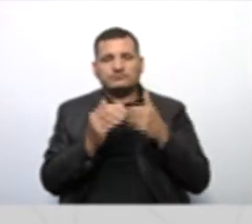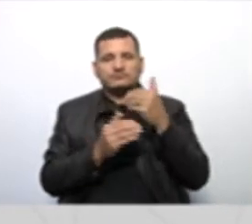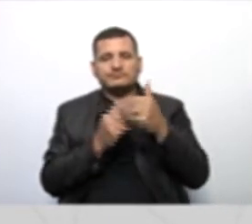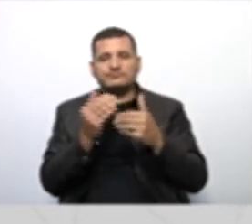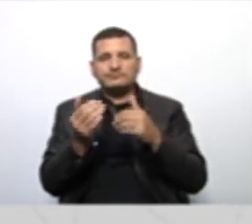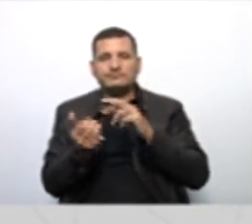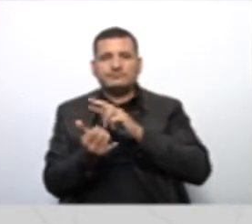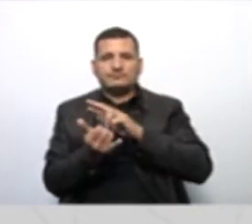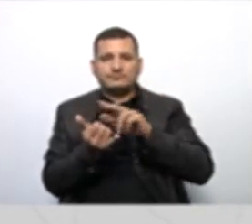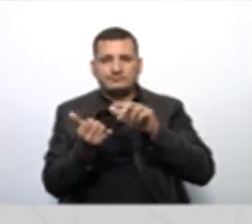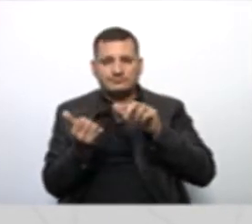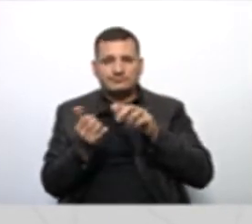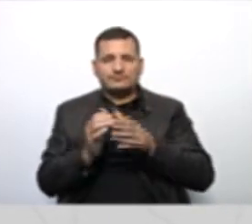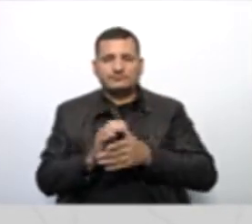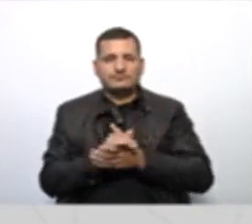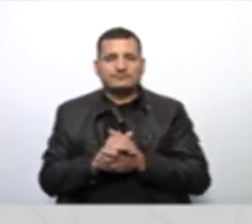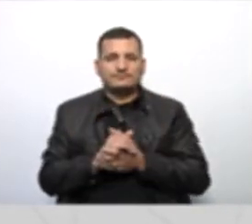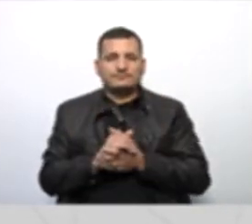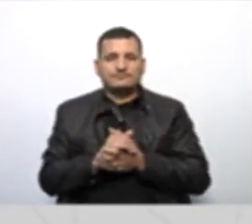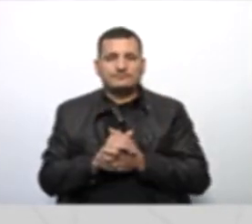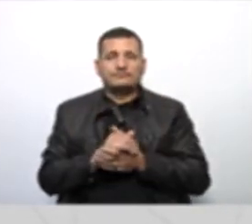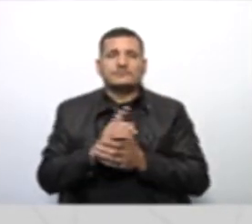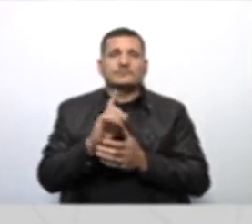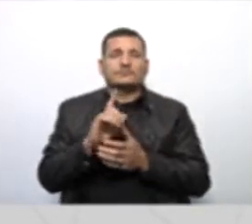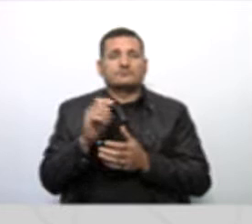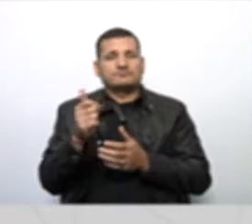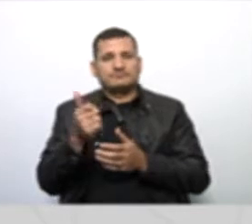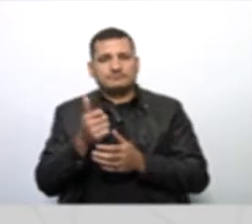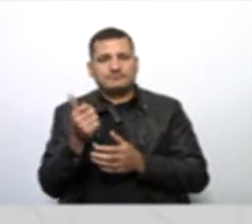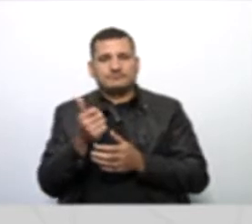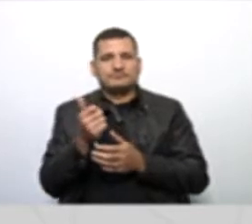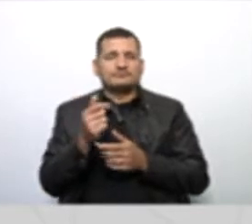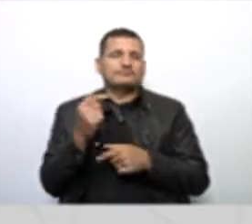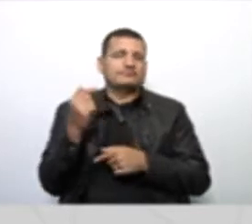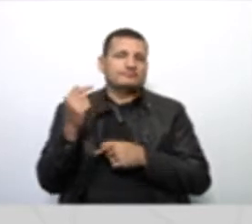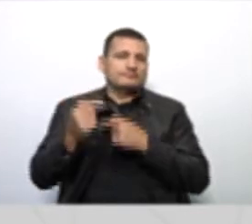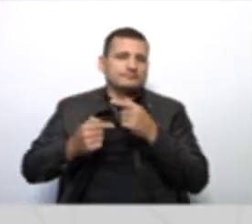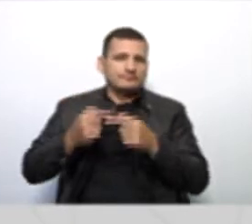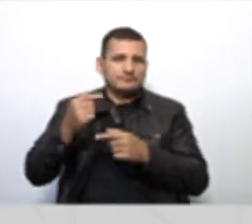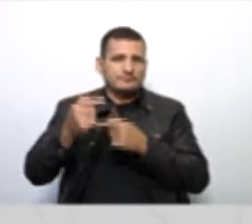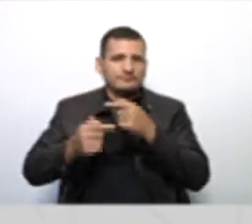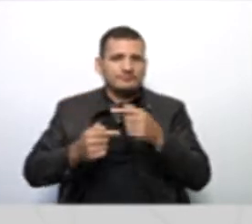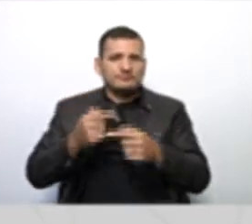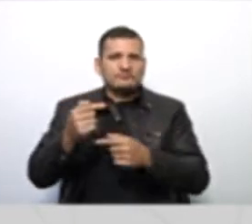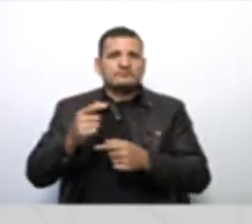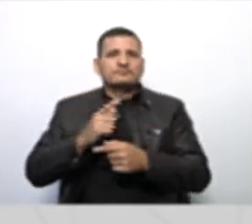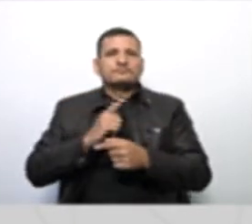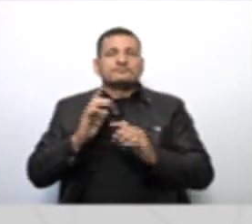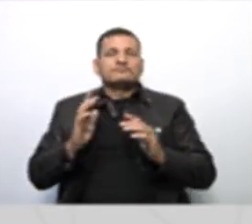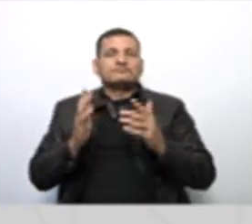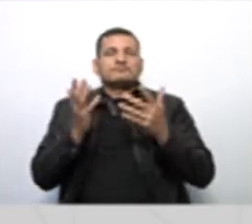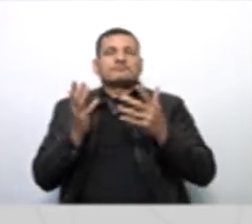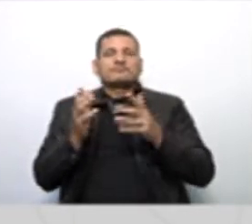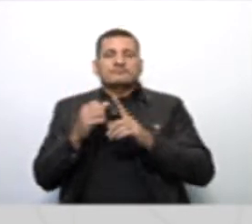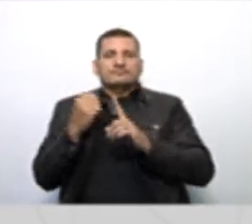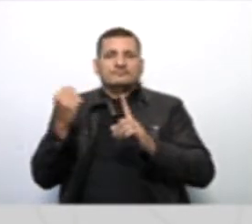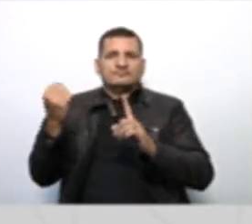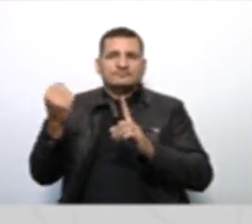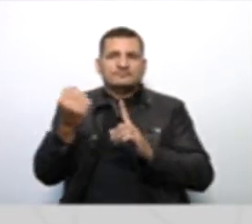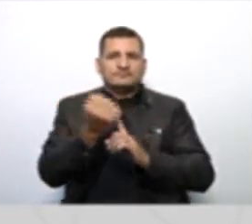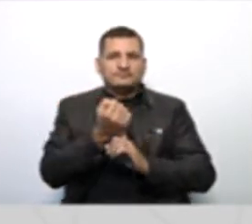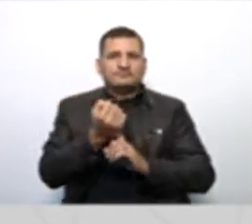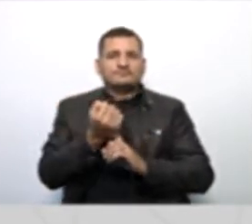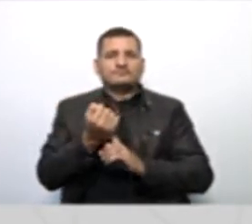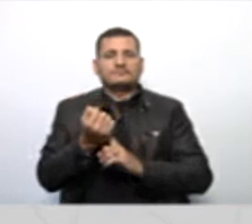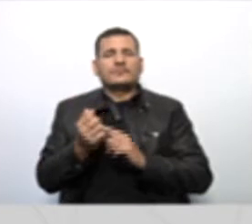Dispositivos móveis. Então, olha, a primeira geração causou grande impacto na sociedade devido aos